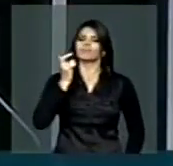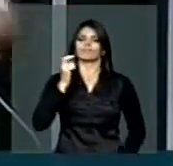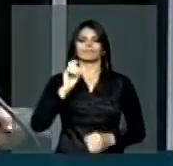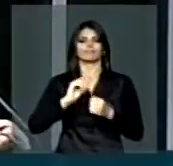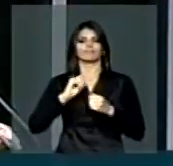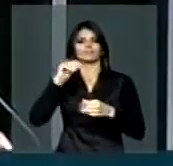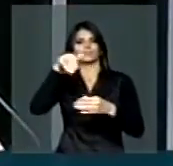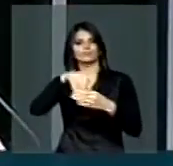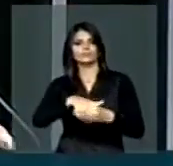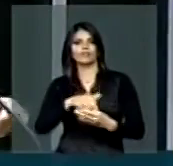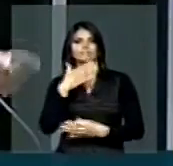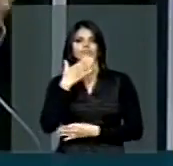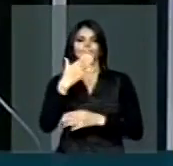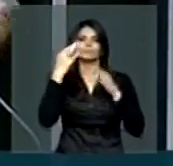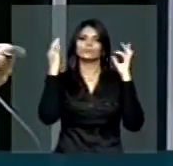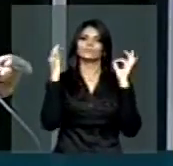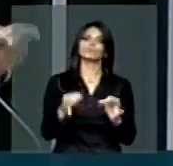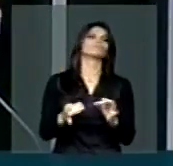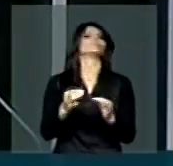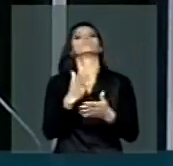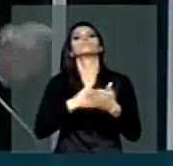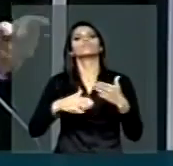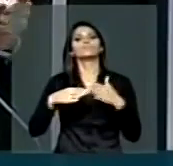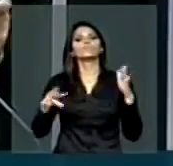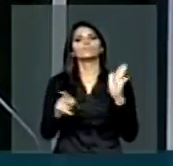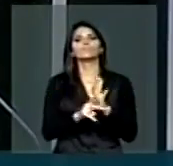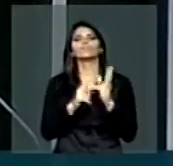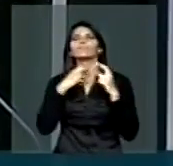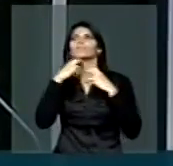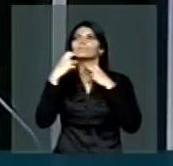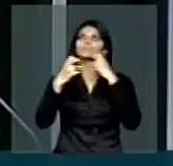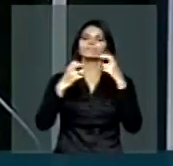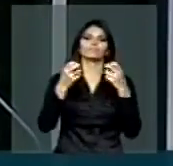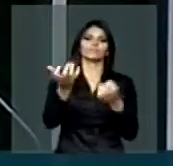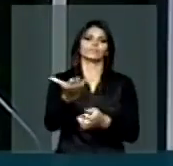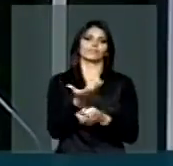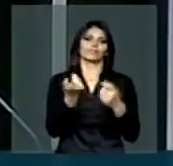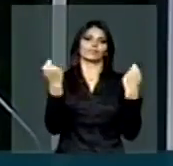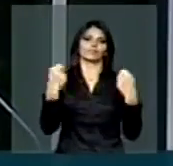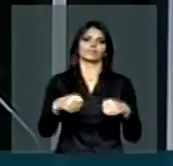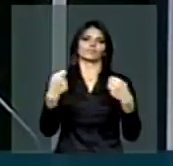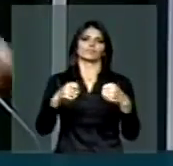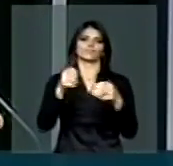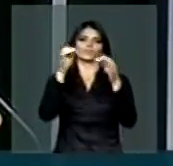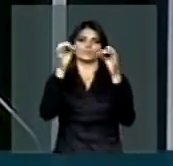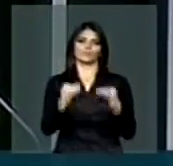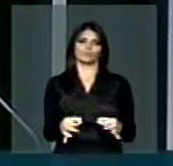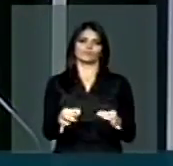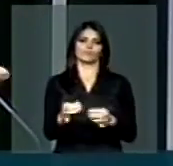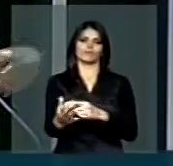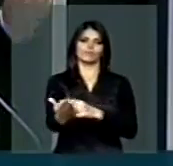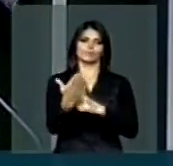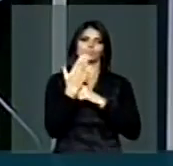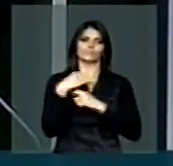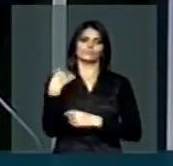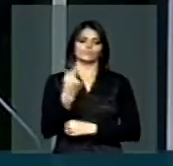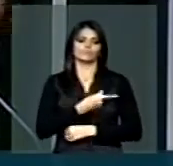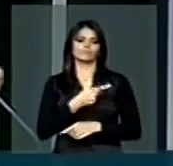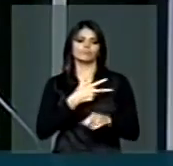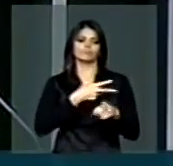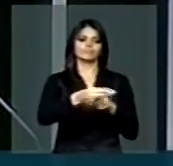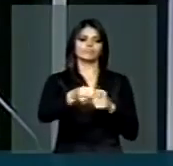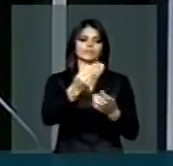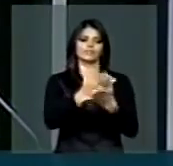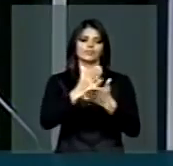fazer justiça àqueles que clamam por justiça, que nos ajude a derrubar